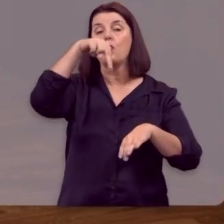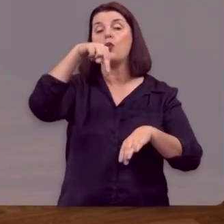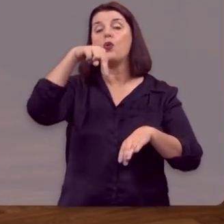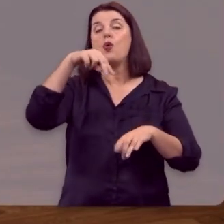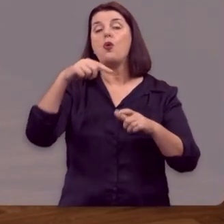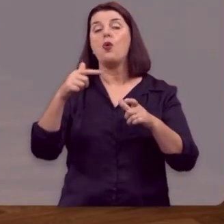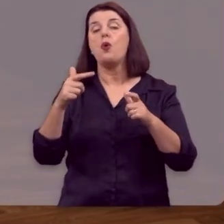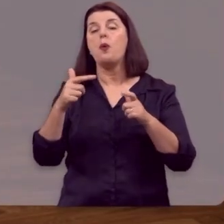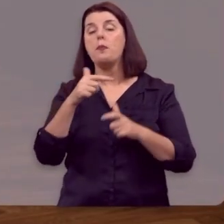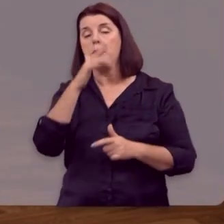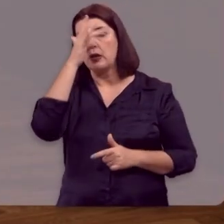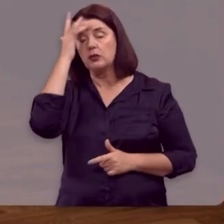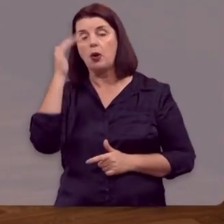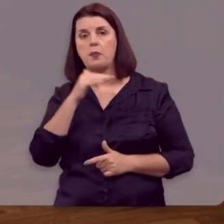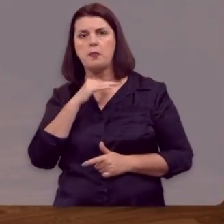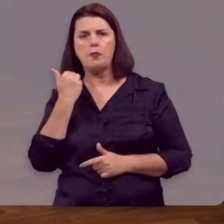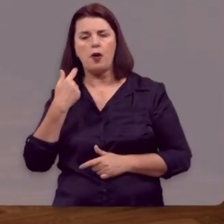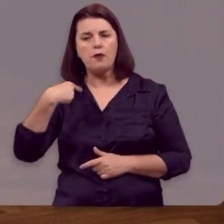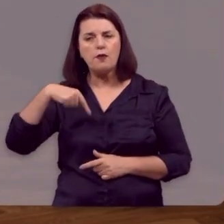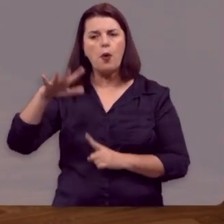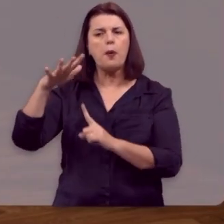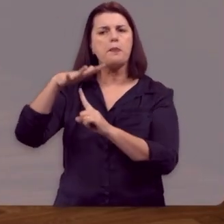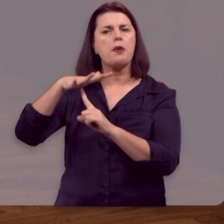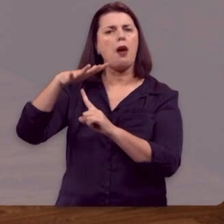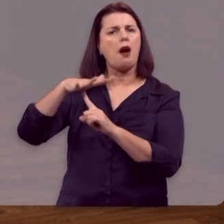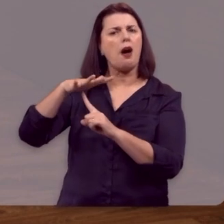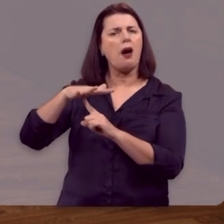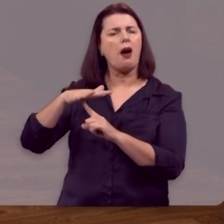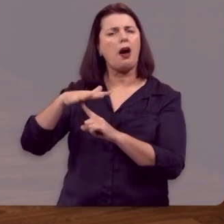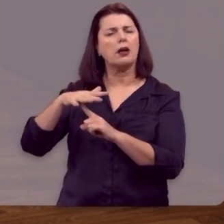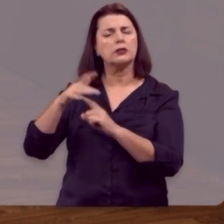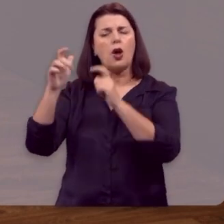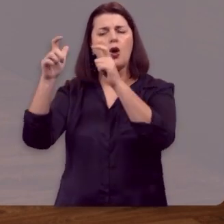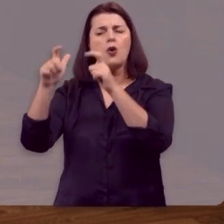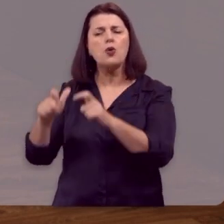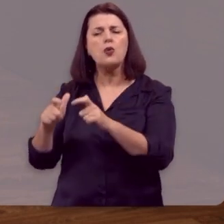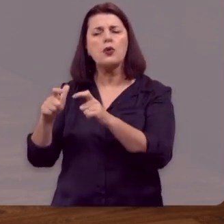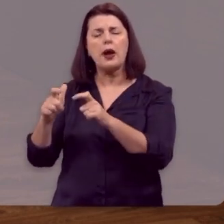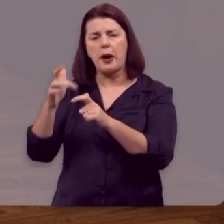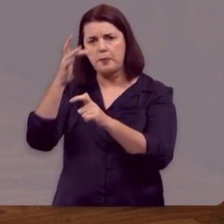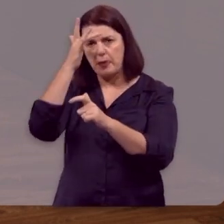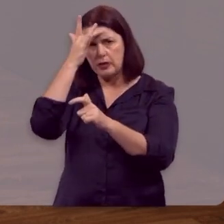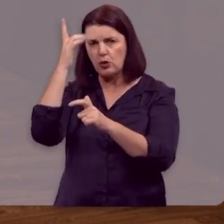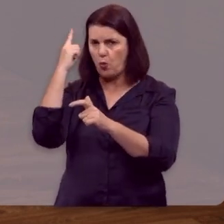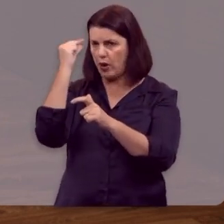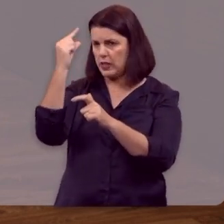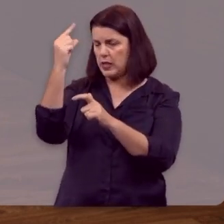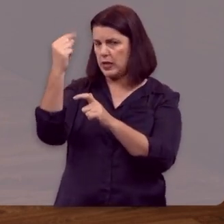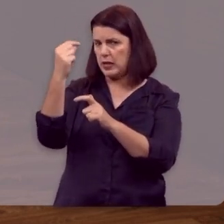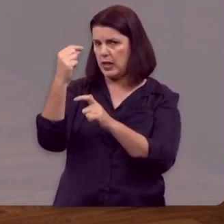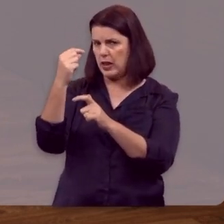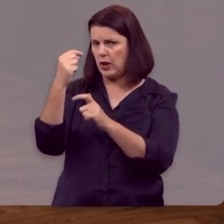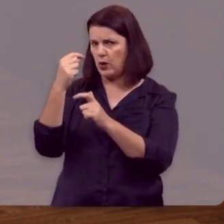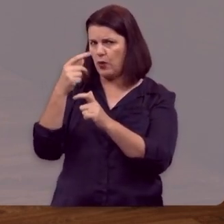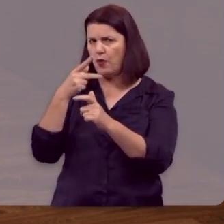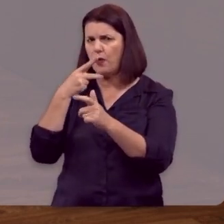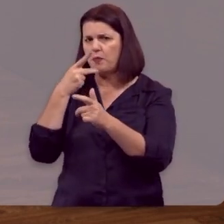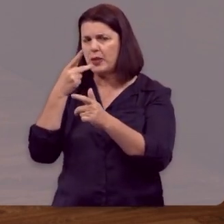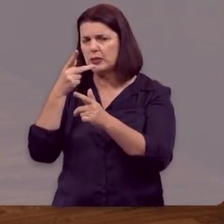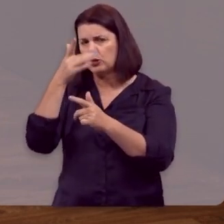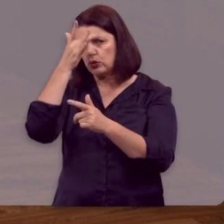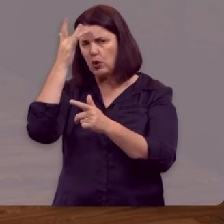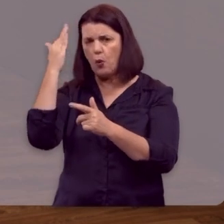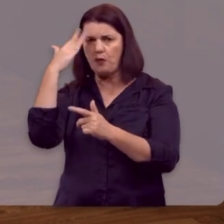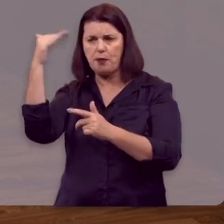a ágora dos gregos, o local onde os filósofos expunham a sua cosmovisão, o local onde os